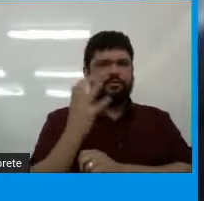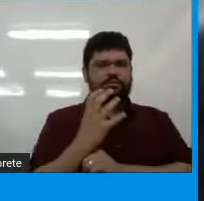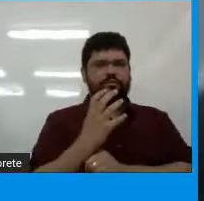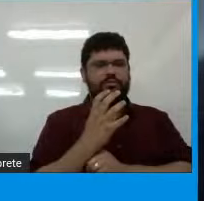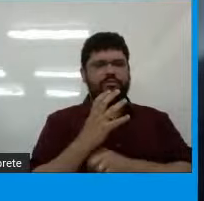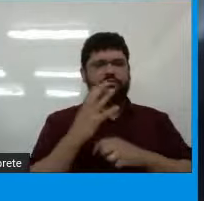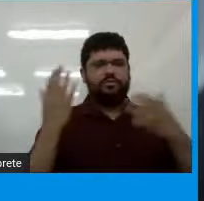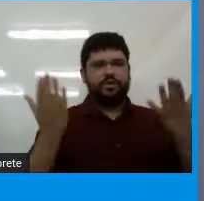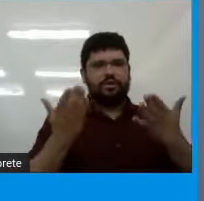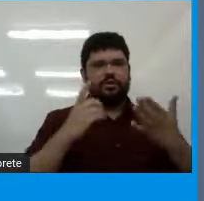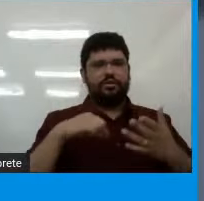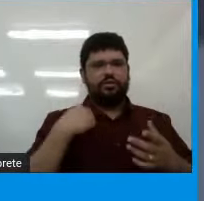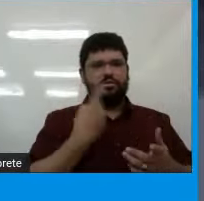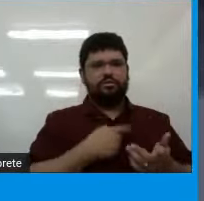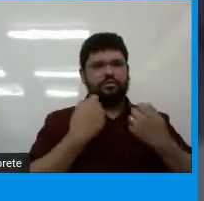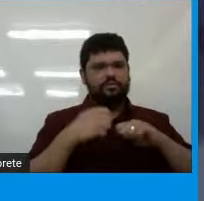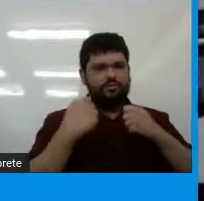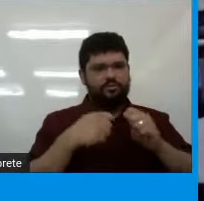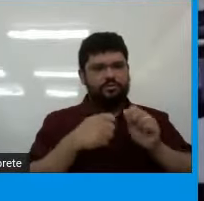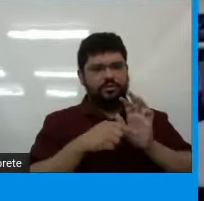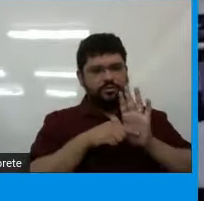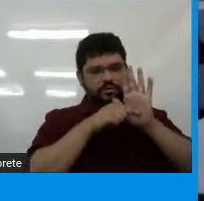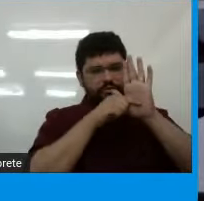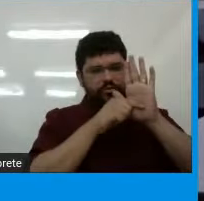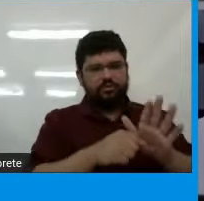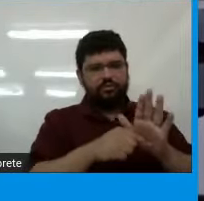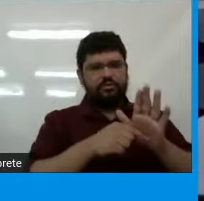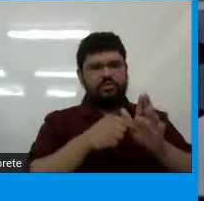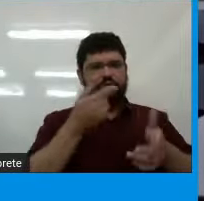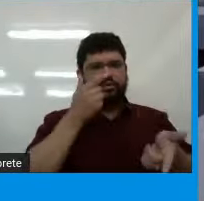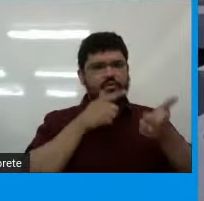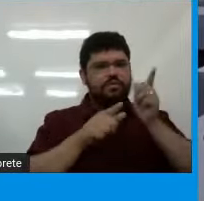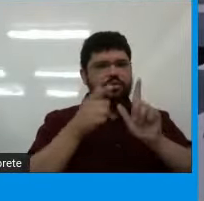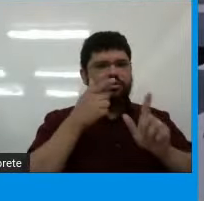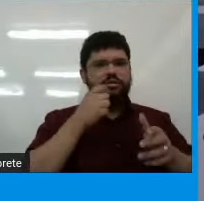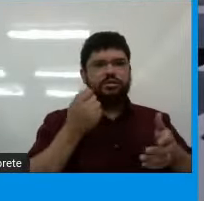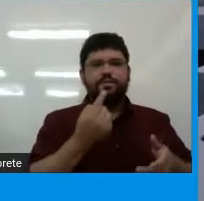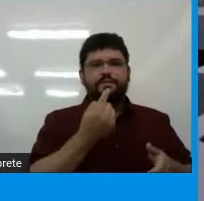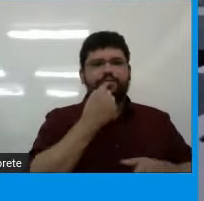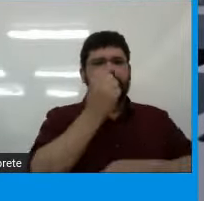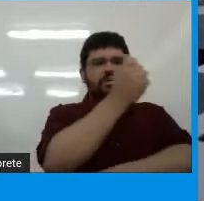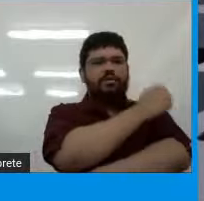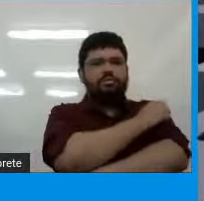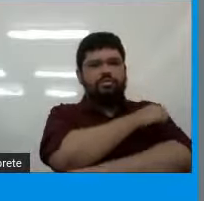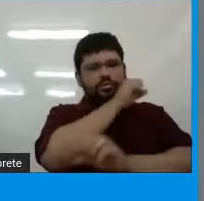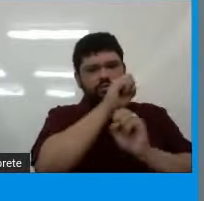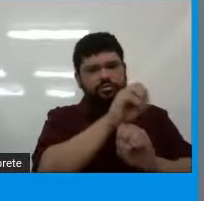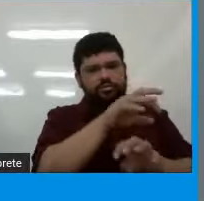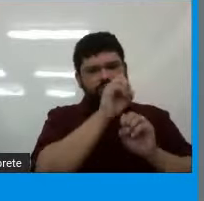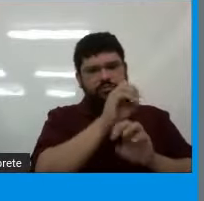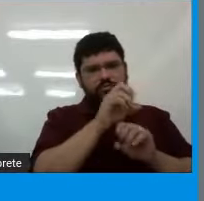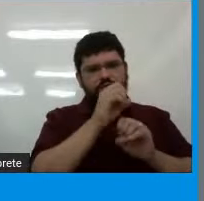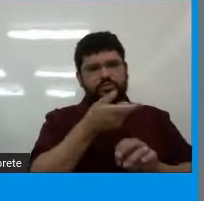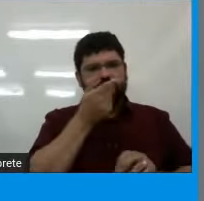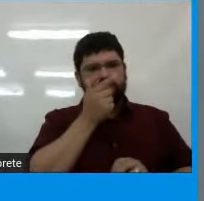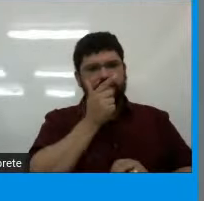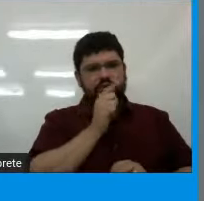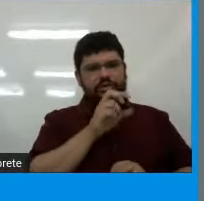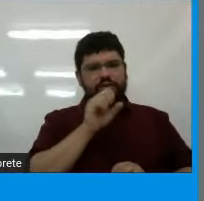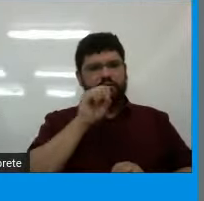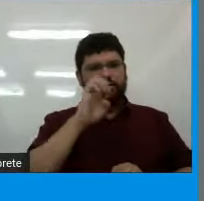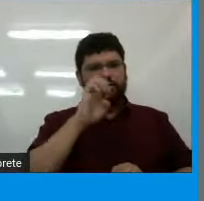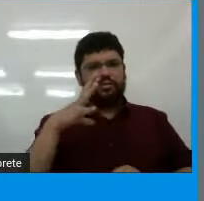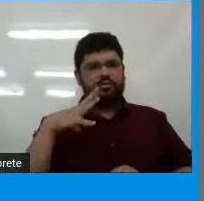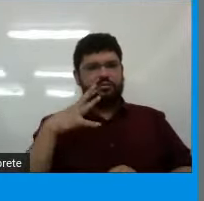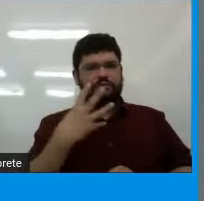hora de ajuda, do jeito que pode ser, para chegar a todo aluno que se sente tão sem rumo e acha que não vai vencer. Se para salvar nossas vidas